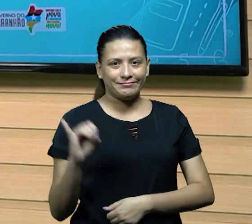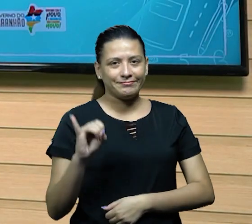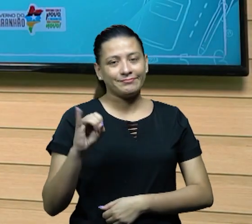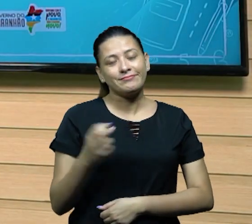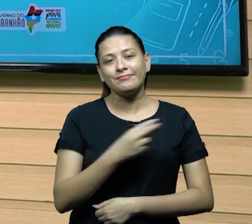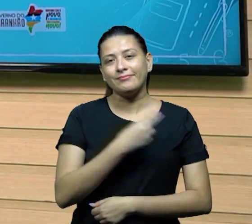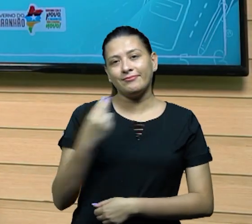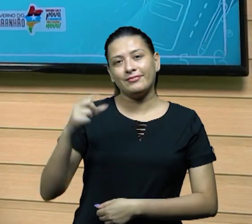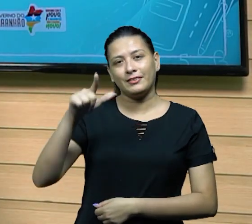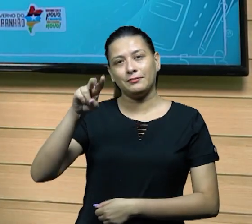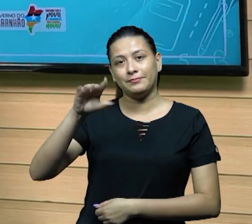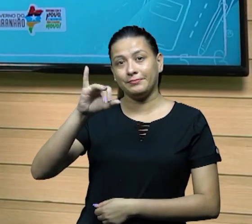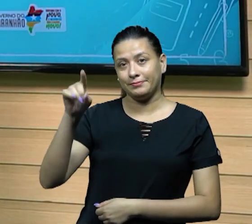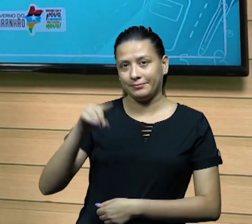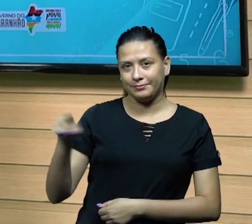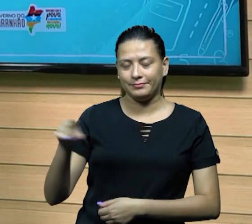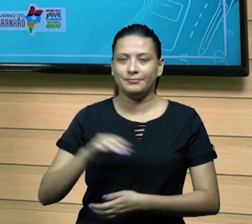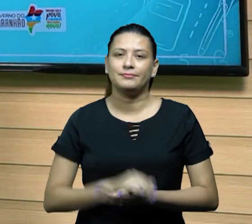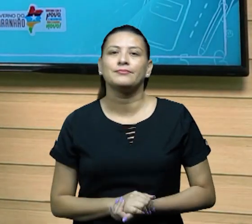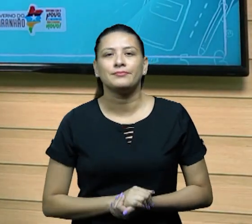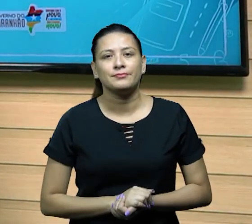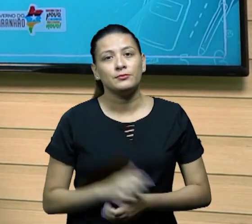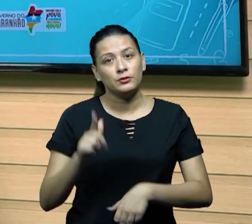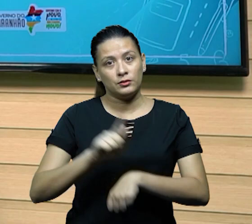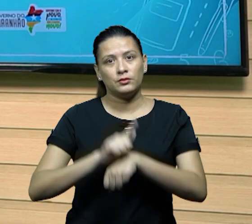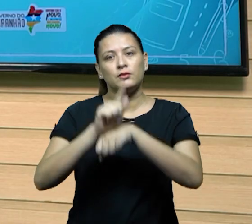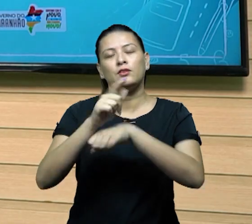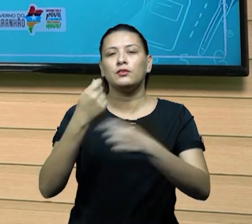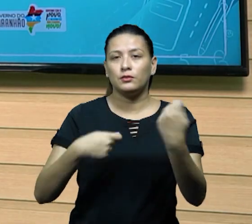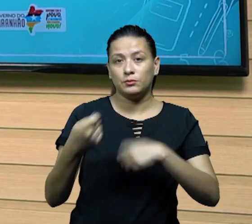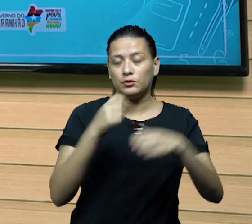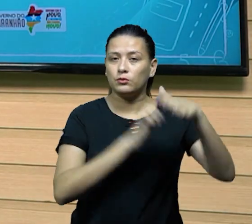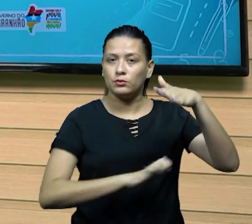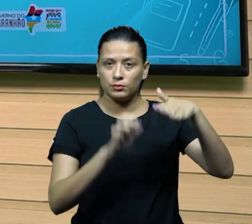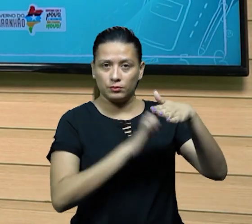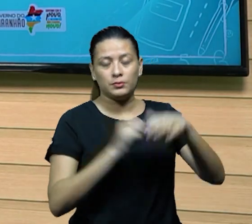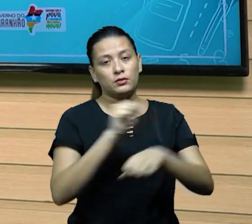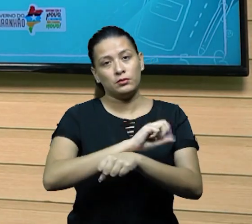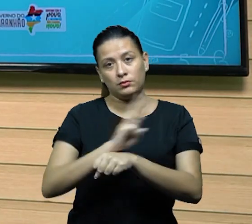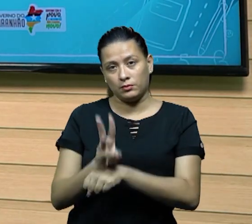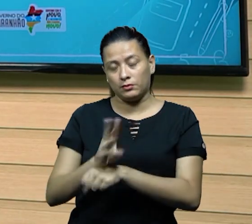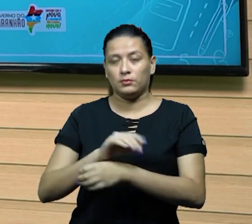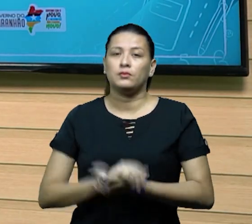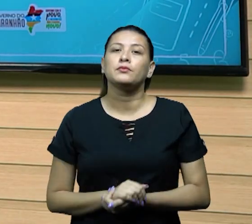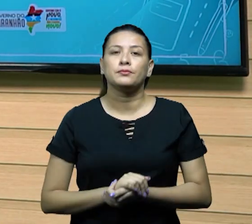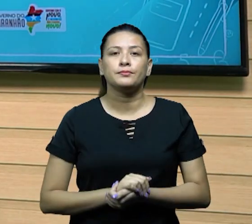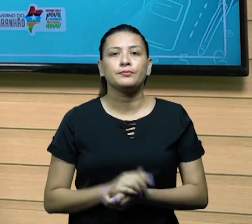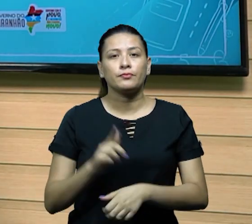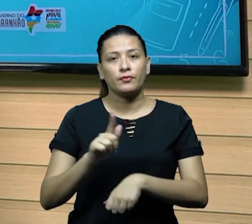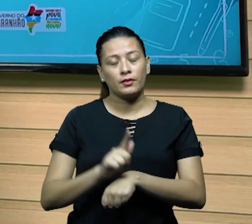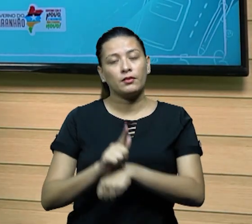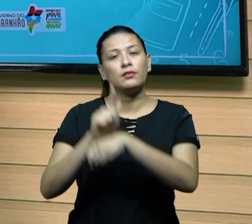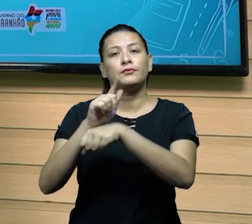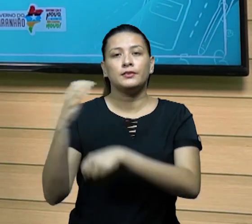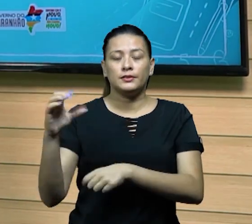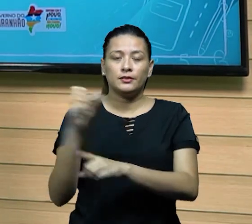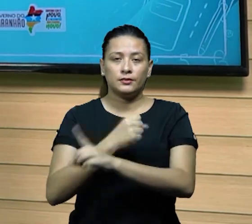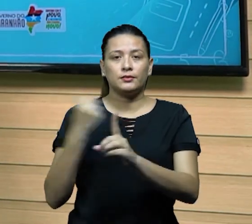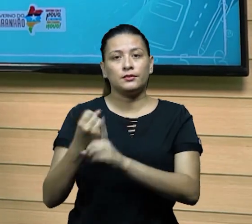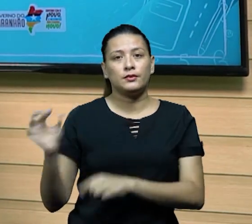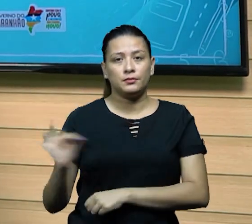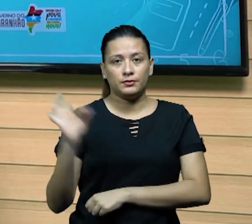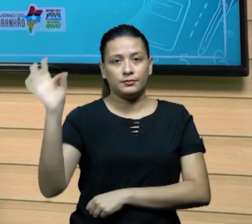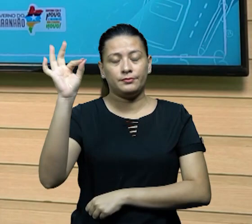Olá, eu sou o professor Luiz Guterres, sou graduado em Administração de Empresas pela UEMA, graduado em Ciências Sociais pela